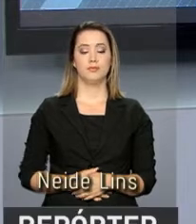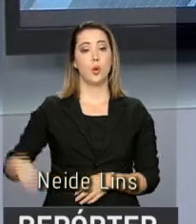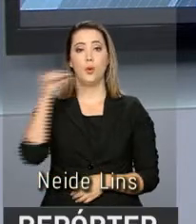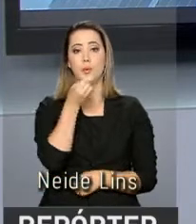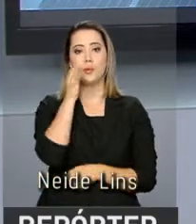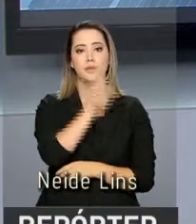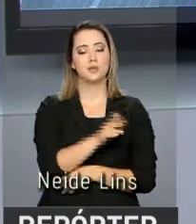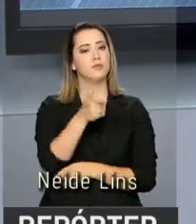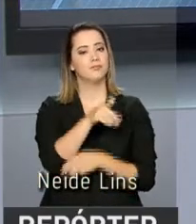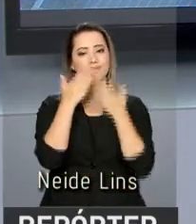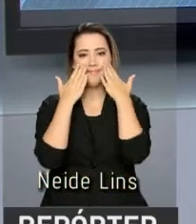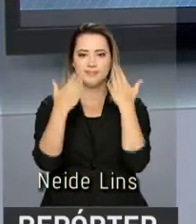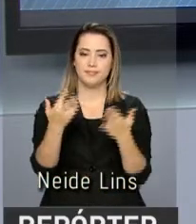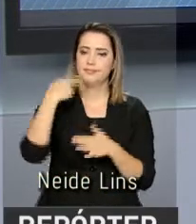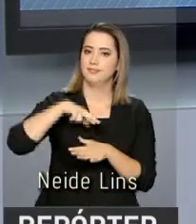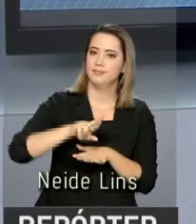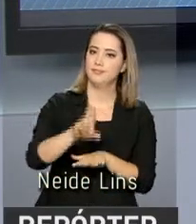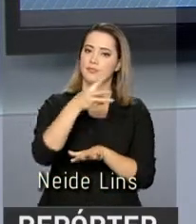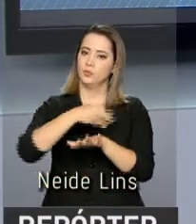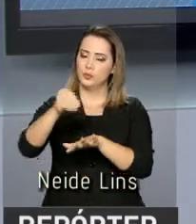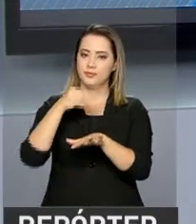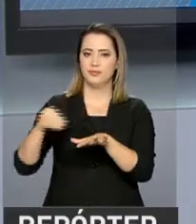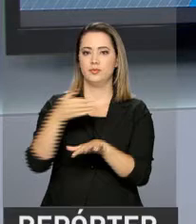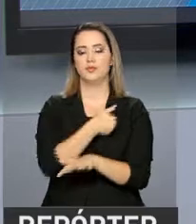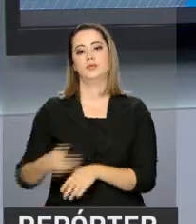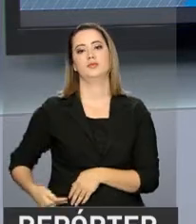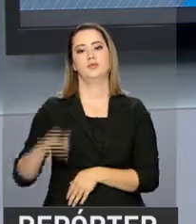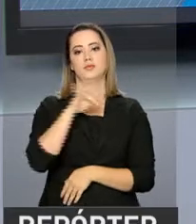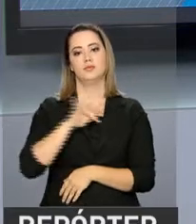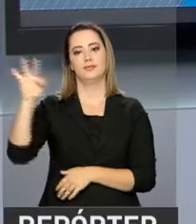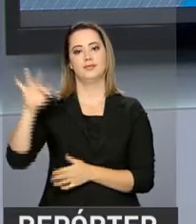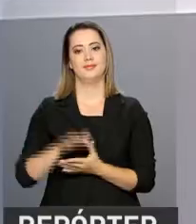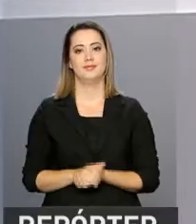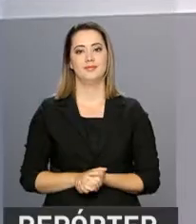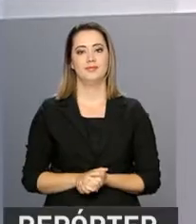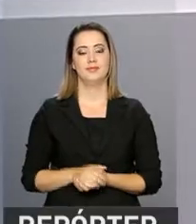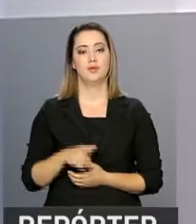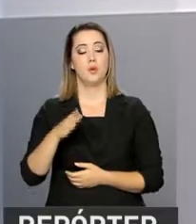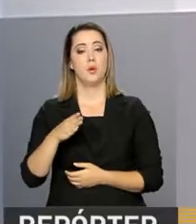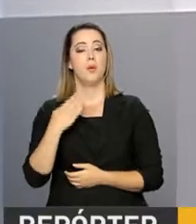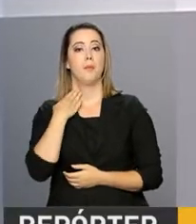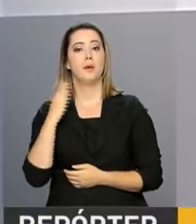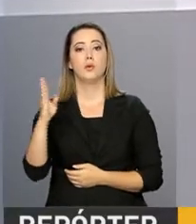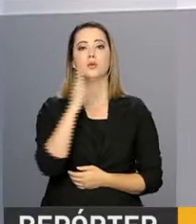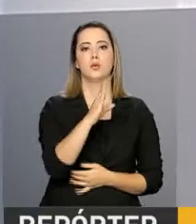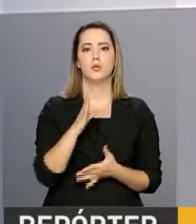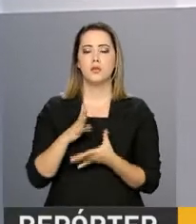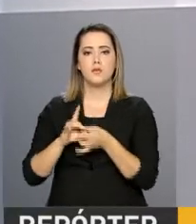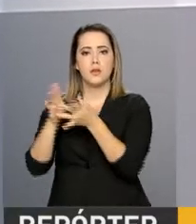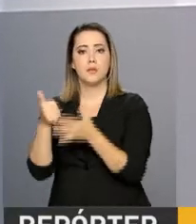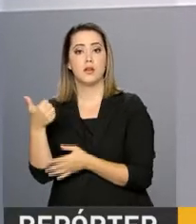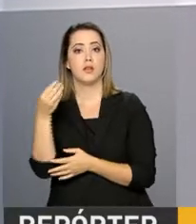Olá, boa tarde. Começa agora mais uma edição do Repórter NBR e as notícias do governo federal. O Banco do Brasil vai